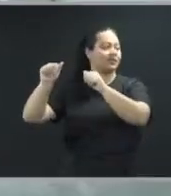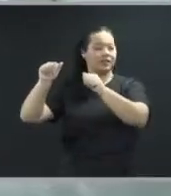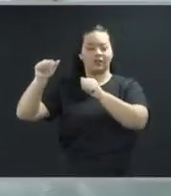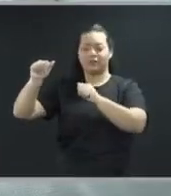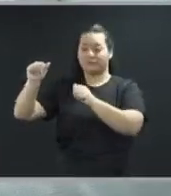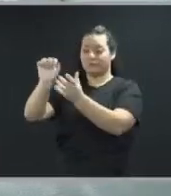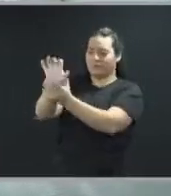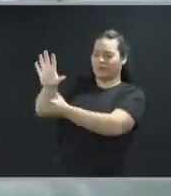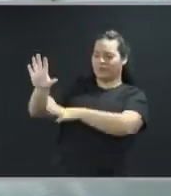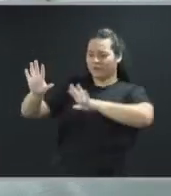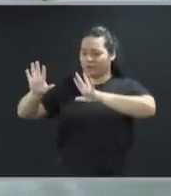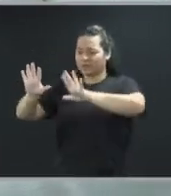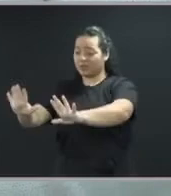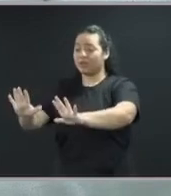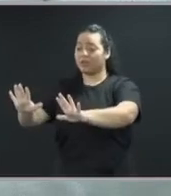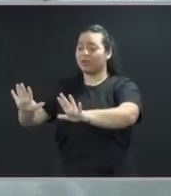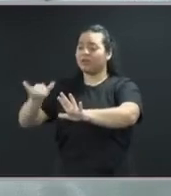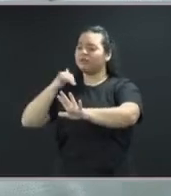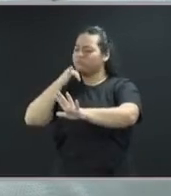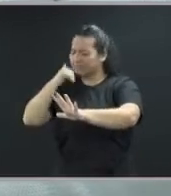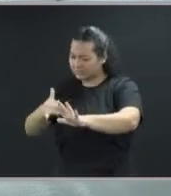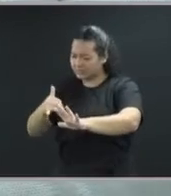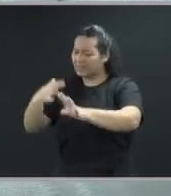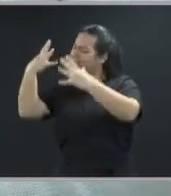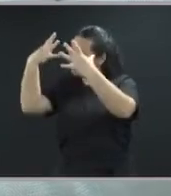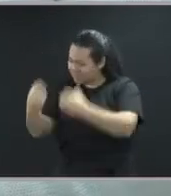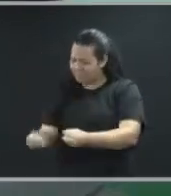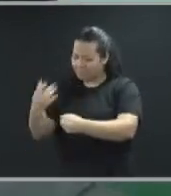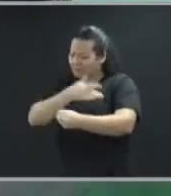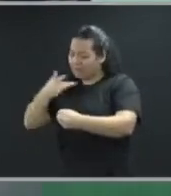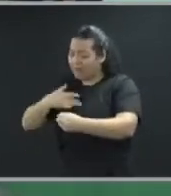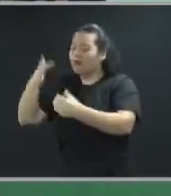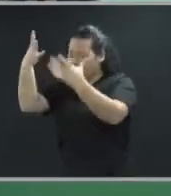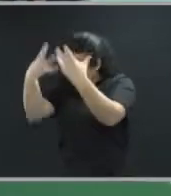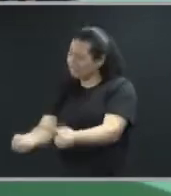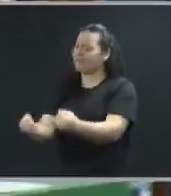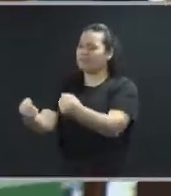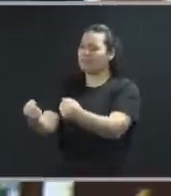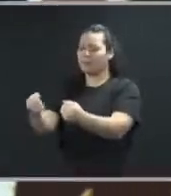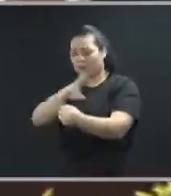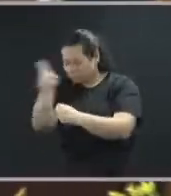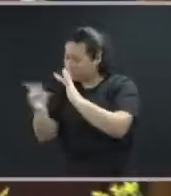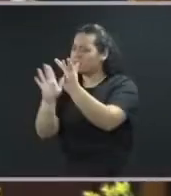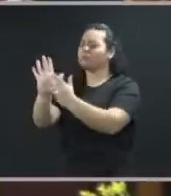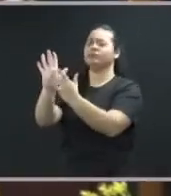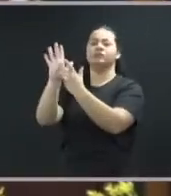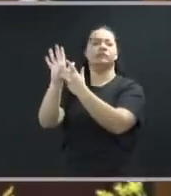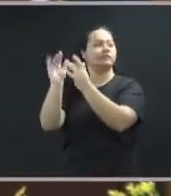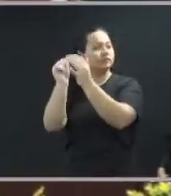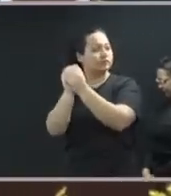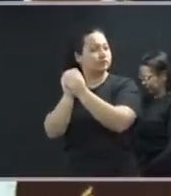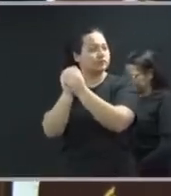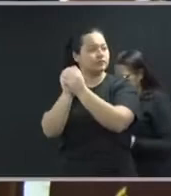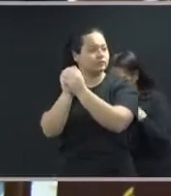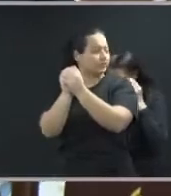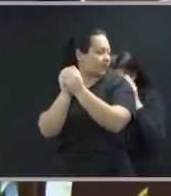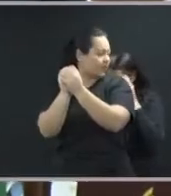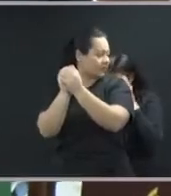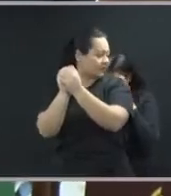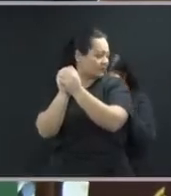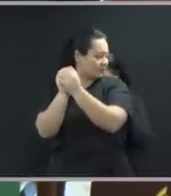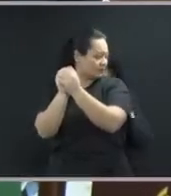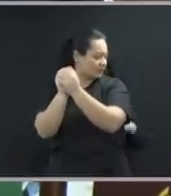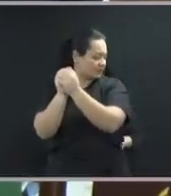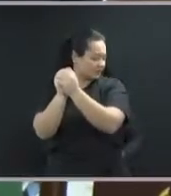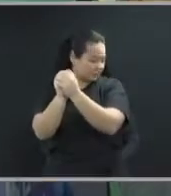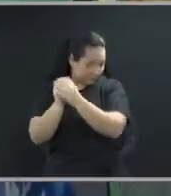e diga, está curado, receba saúde em nome de Jesus. Aí quando a pessoa chegar